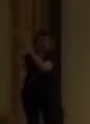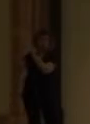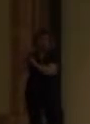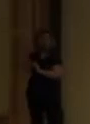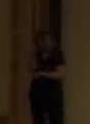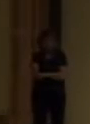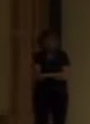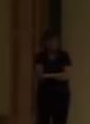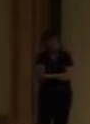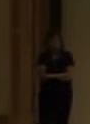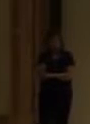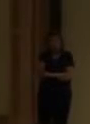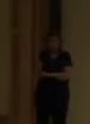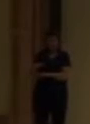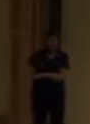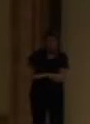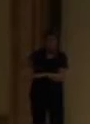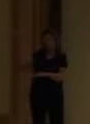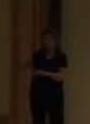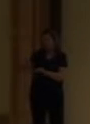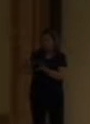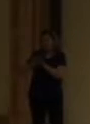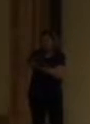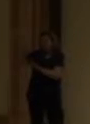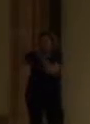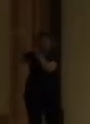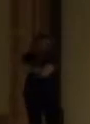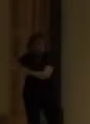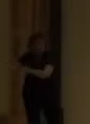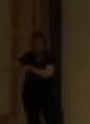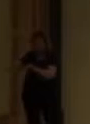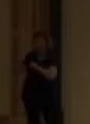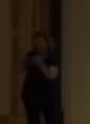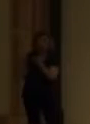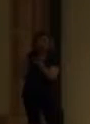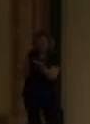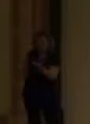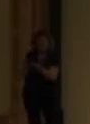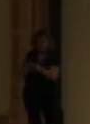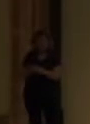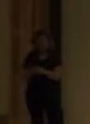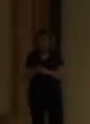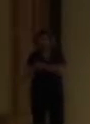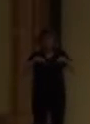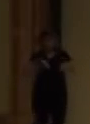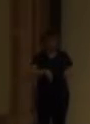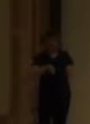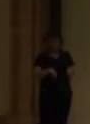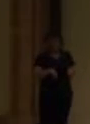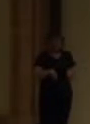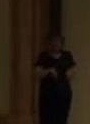barriadas, em Angola é o Moçambique e por aí fora. E essa é a condição urbana de que nós temos